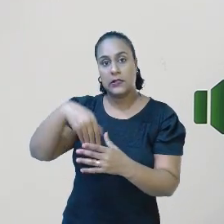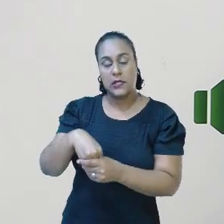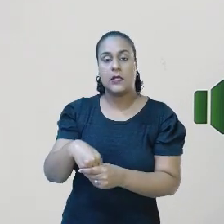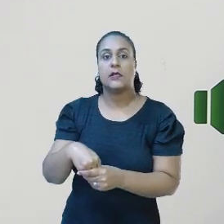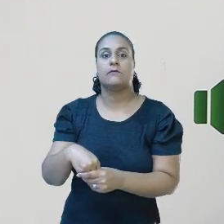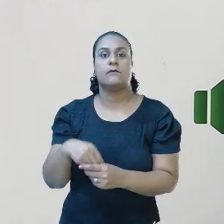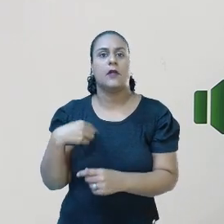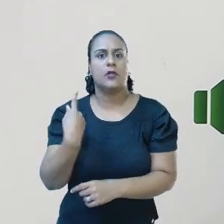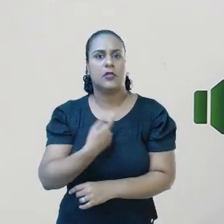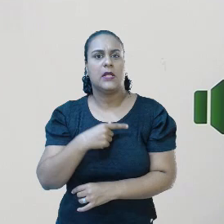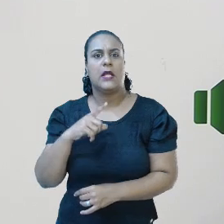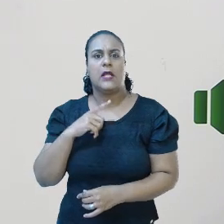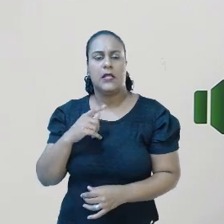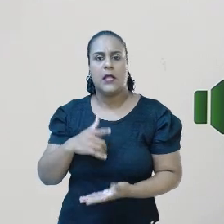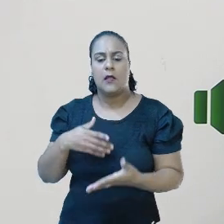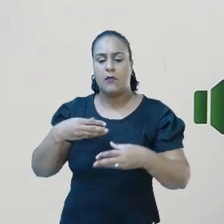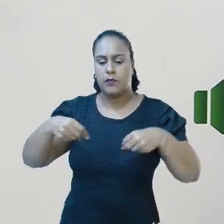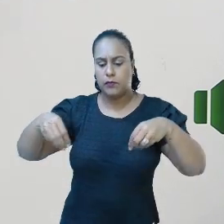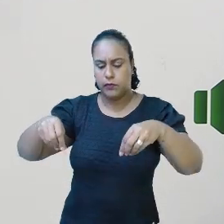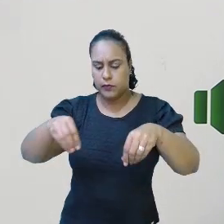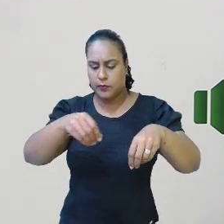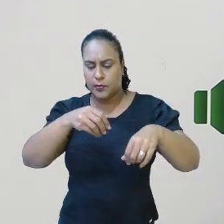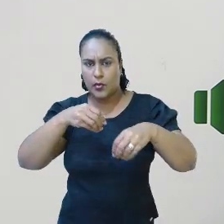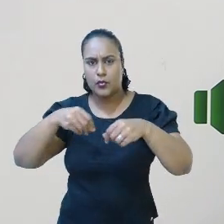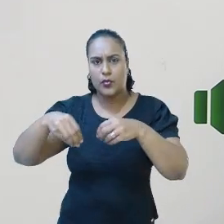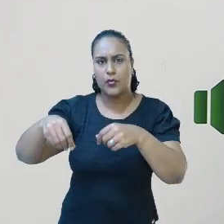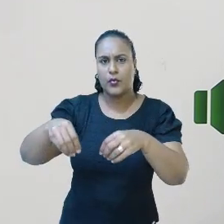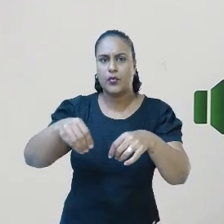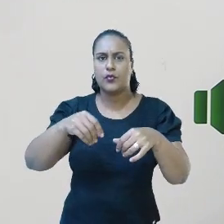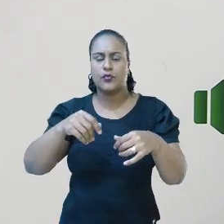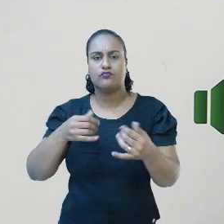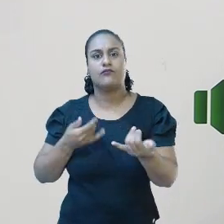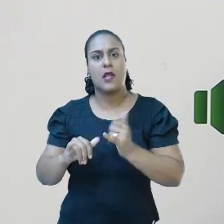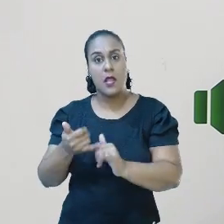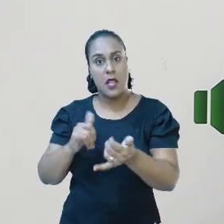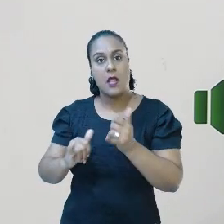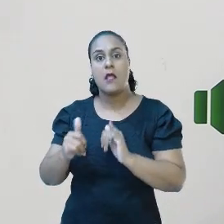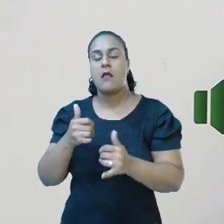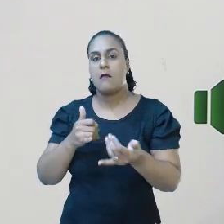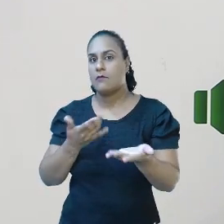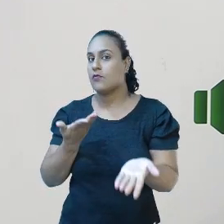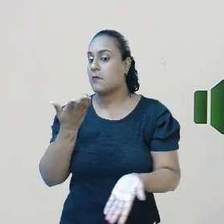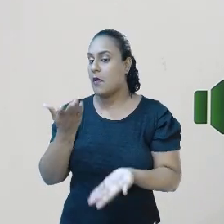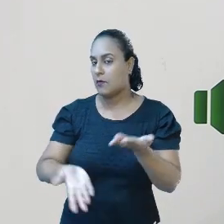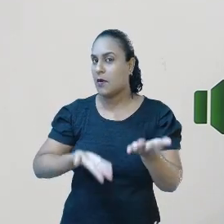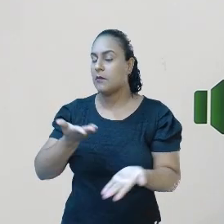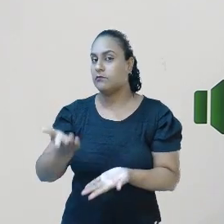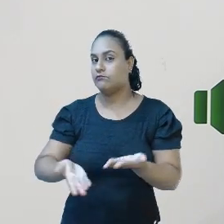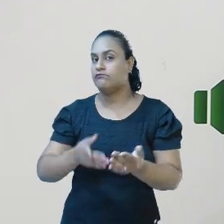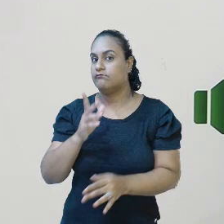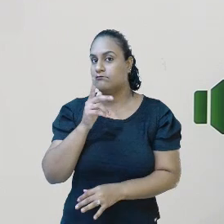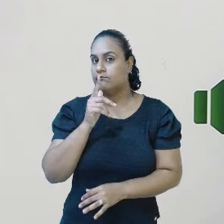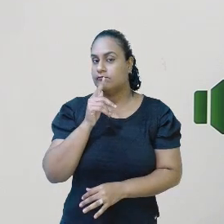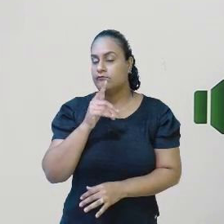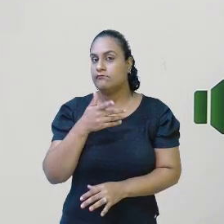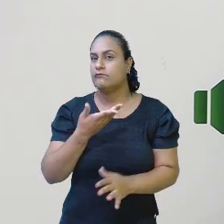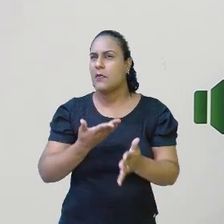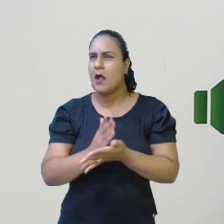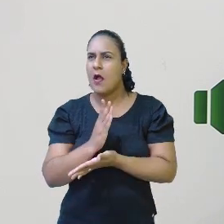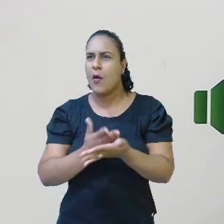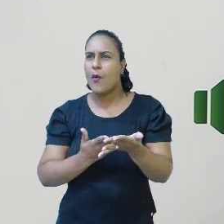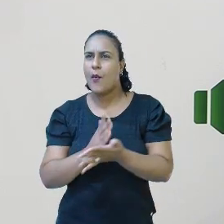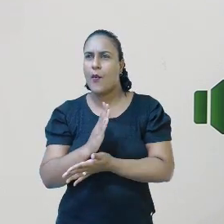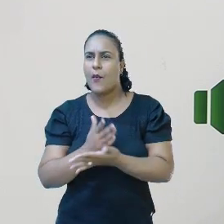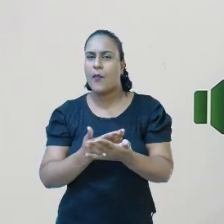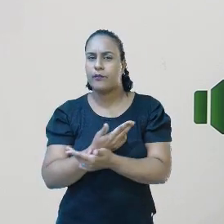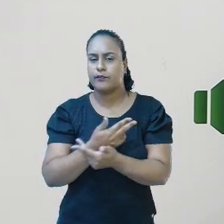são colocados durante esse processo de tratamento aí da água. E alguns desses